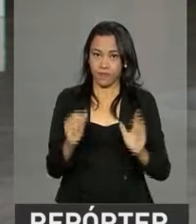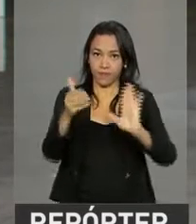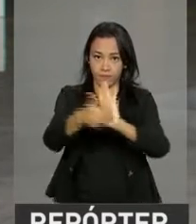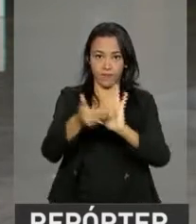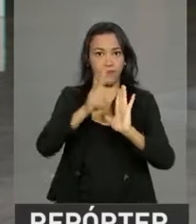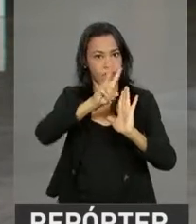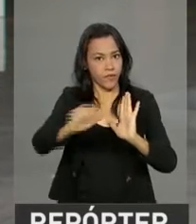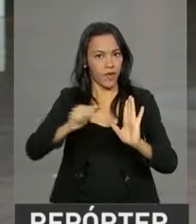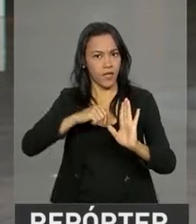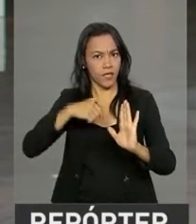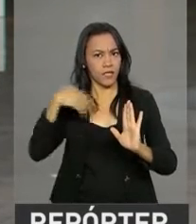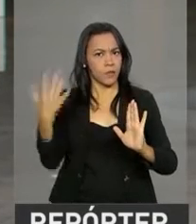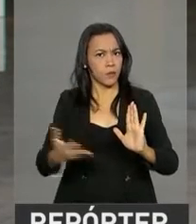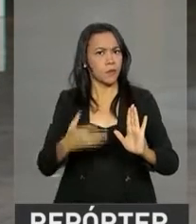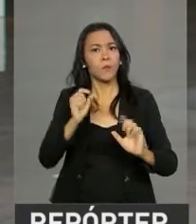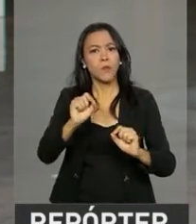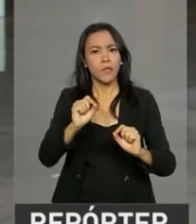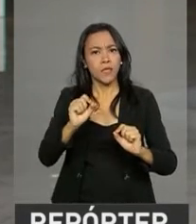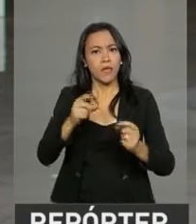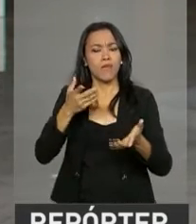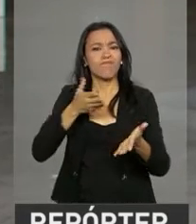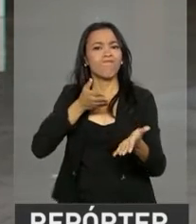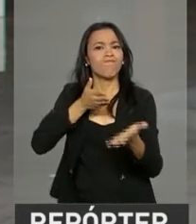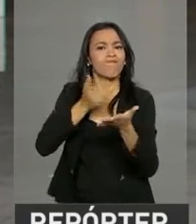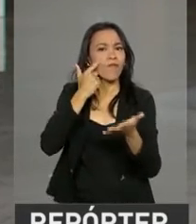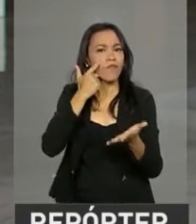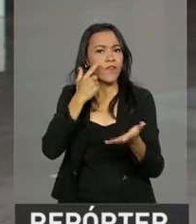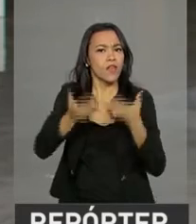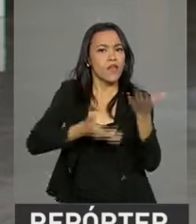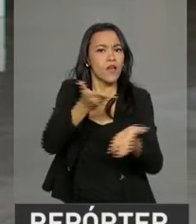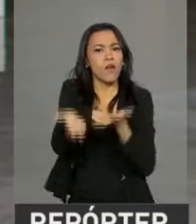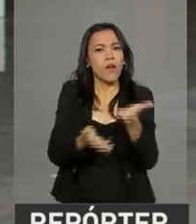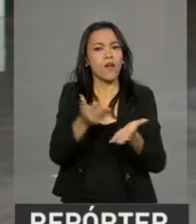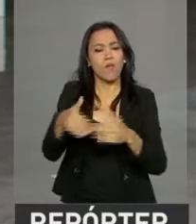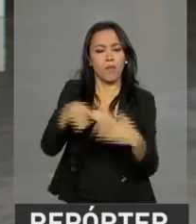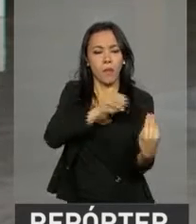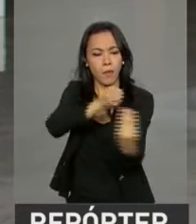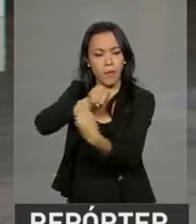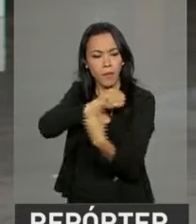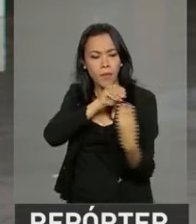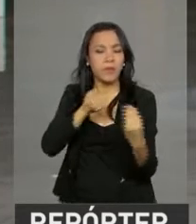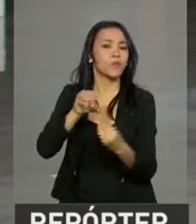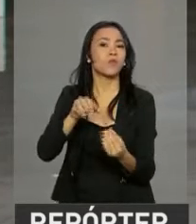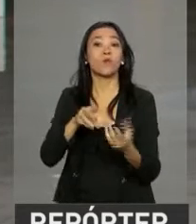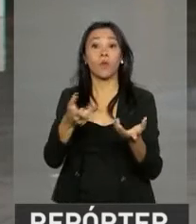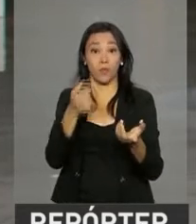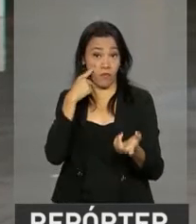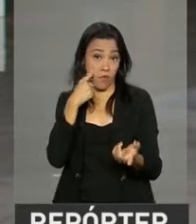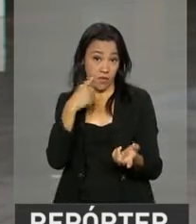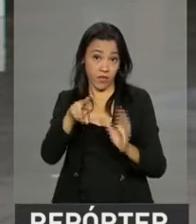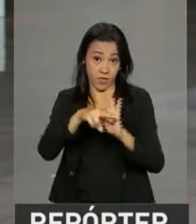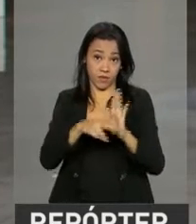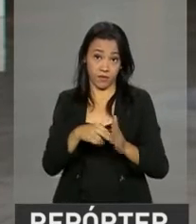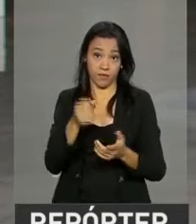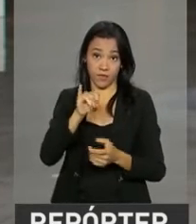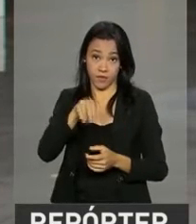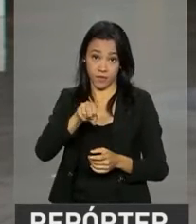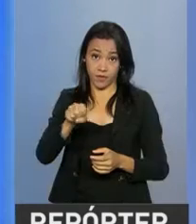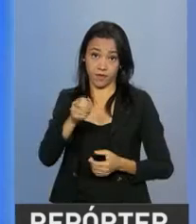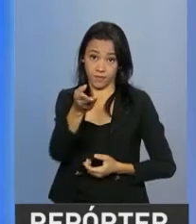avançar ao máximo a reforma da Previdência na Câmara dos Deputados até o fim de dezembro. Vamos ouvir o que o presidente da Câmara falou.